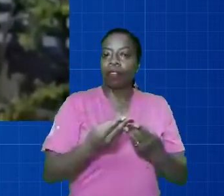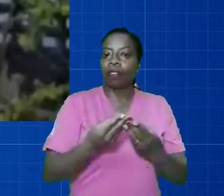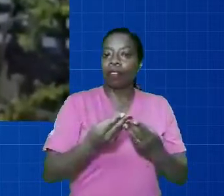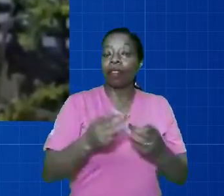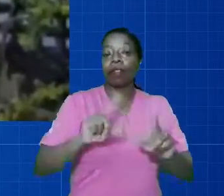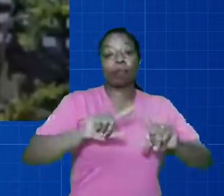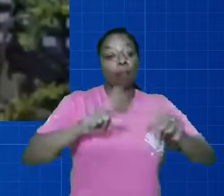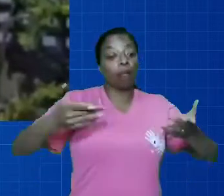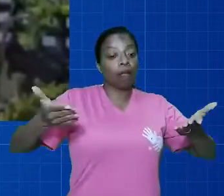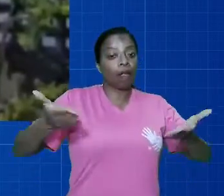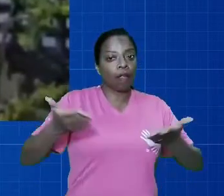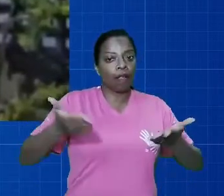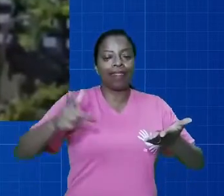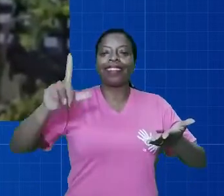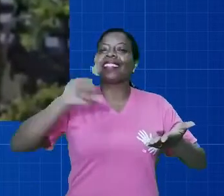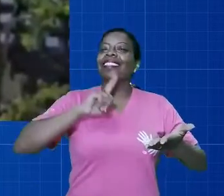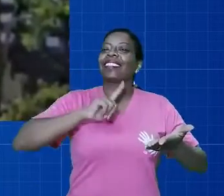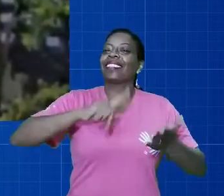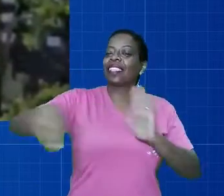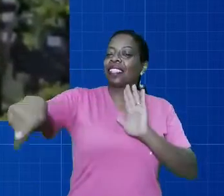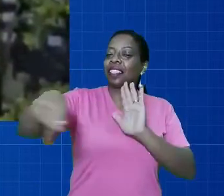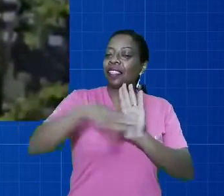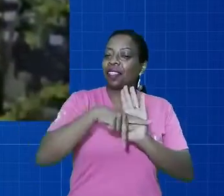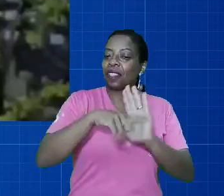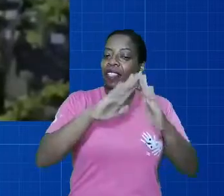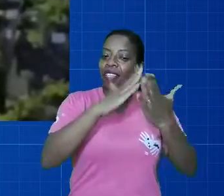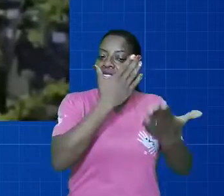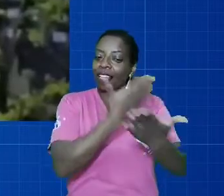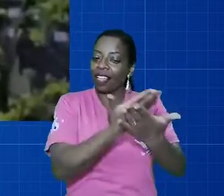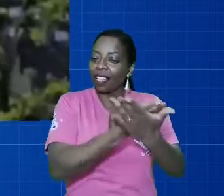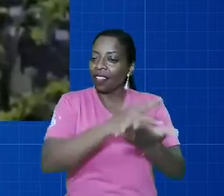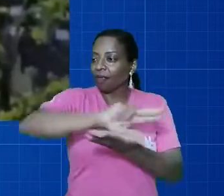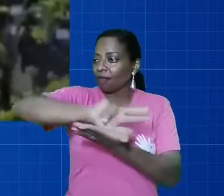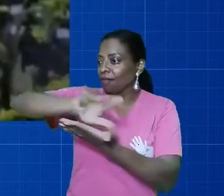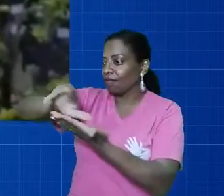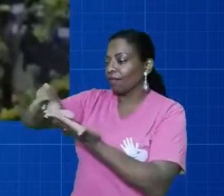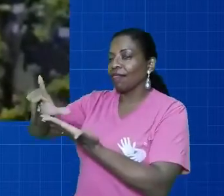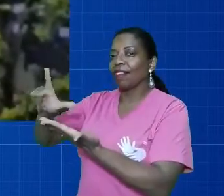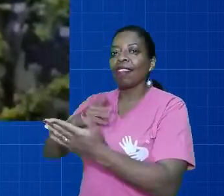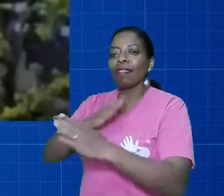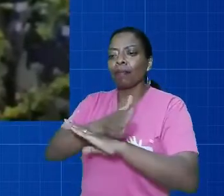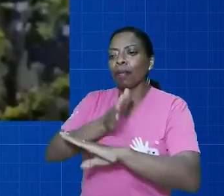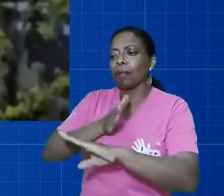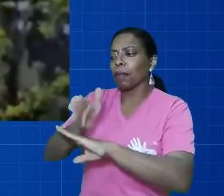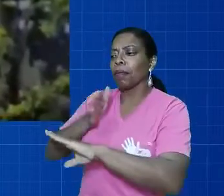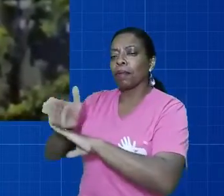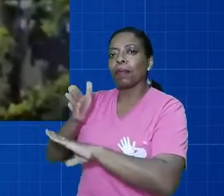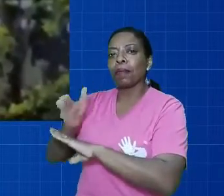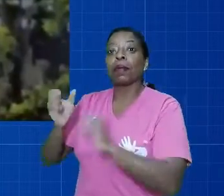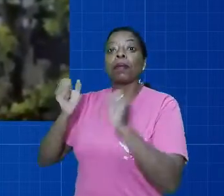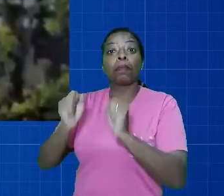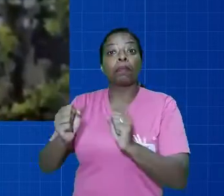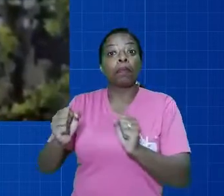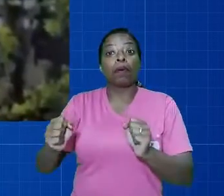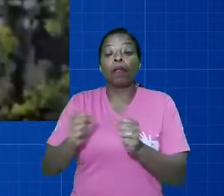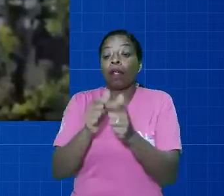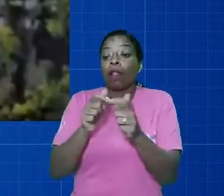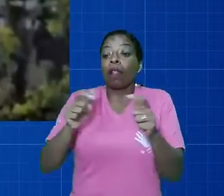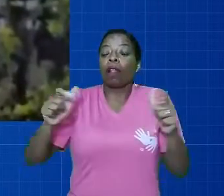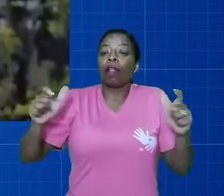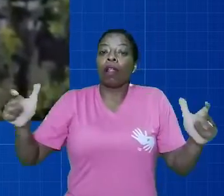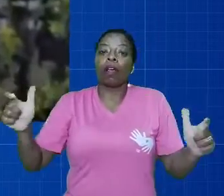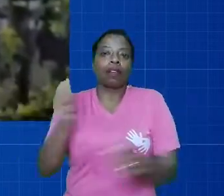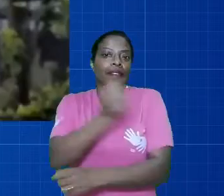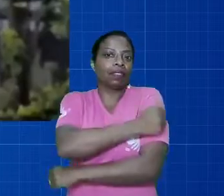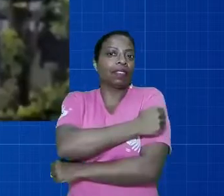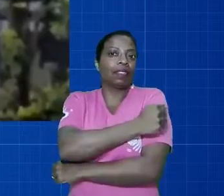gente conseguiu instalações dentro de unidades educacionais, permitindo então a ampliação dos alunos, da quantidade de alunos e também ampliação